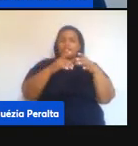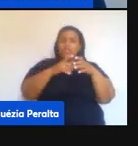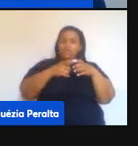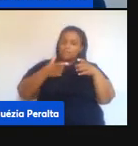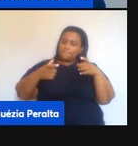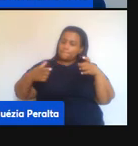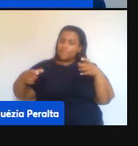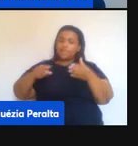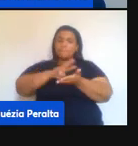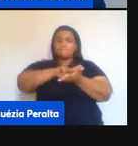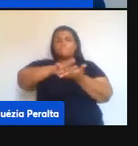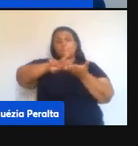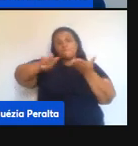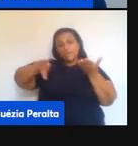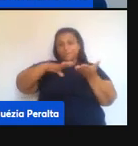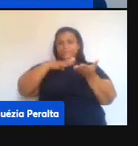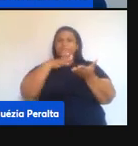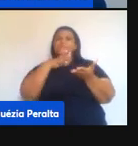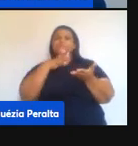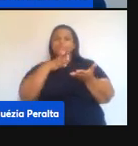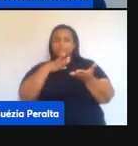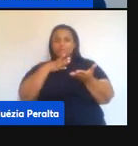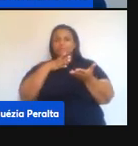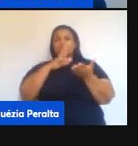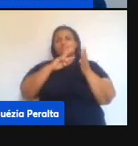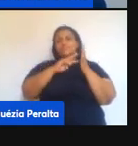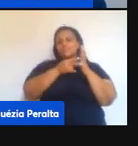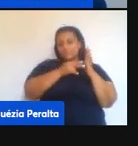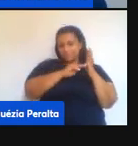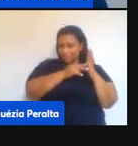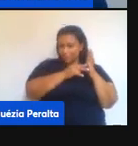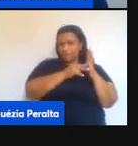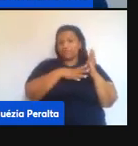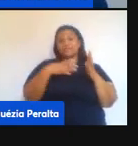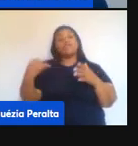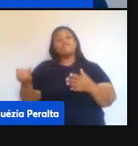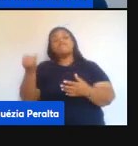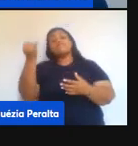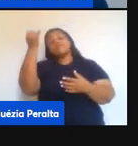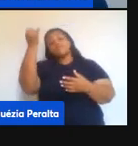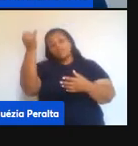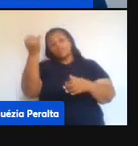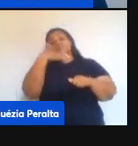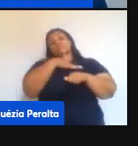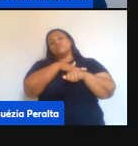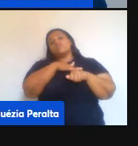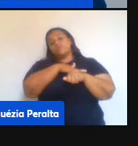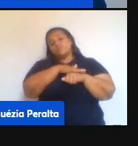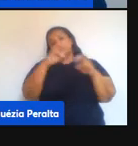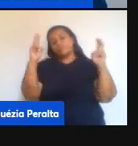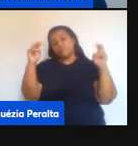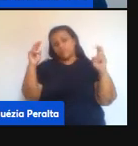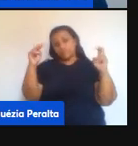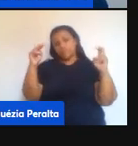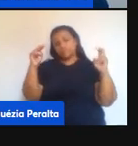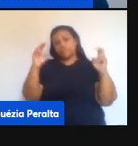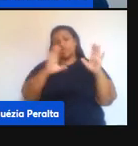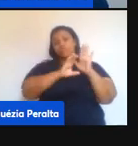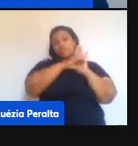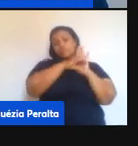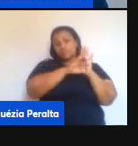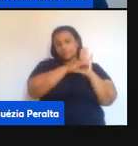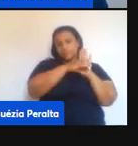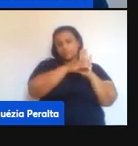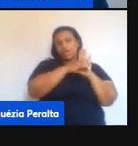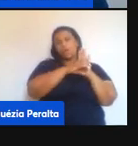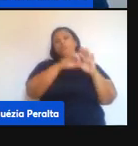sentidos. Né? Então, é muito importante que nós possamos conversar sobre isso. Qual a concepção de democracia que está